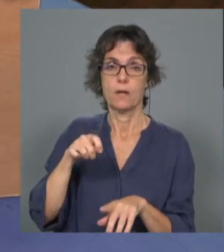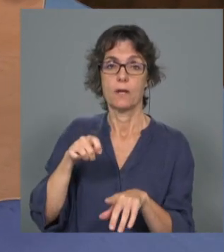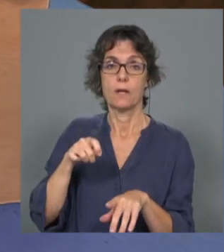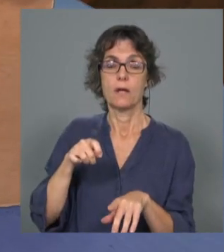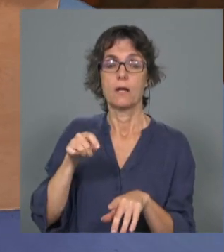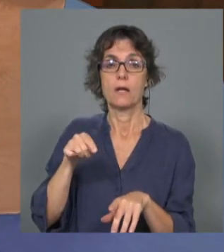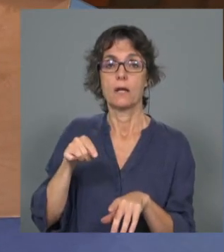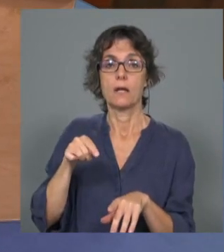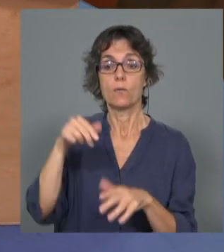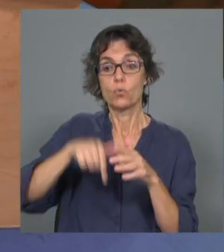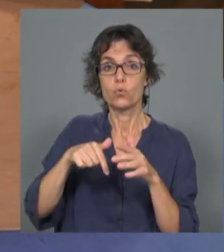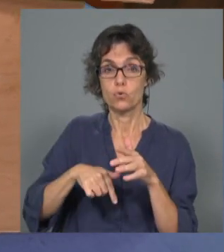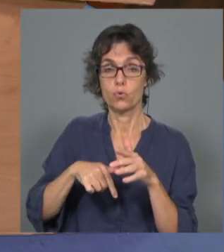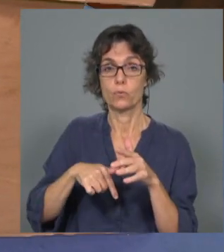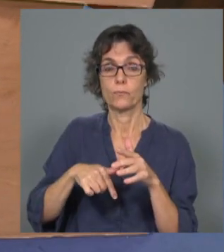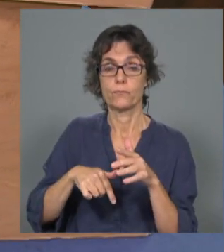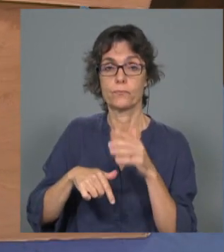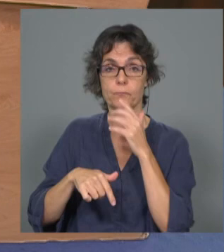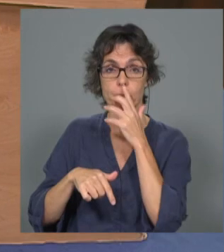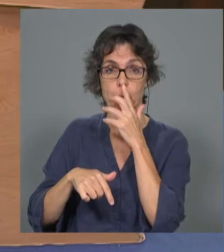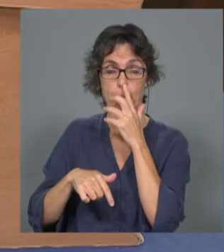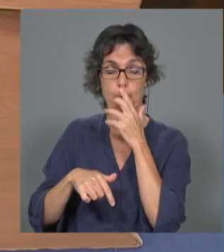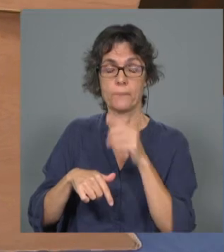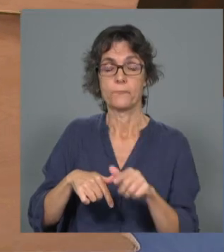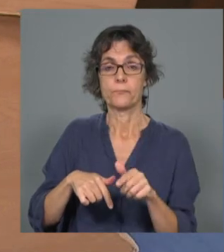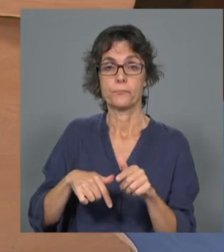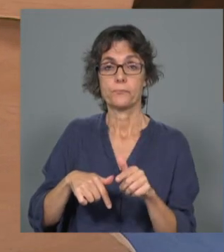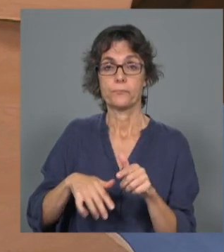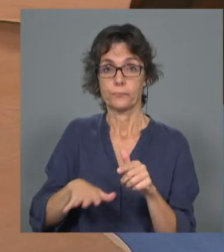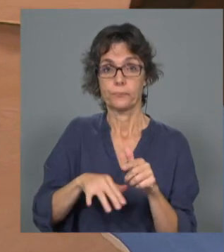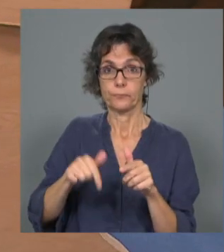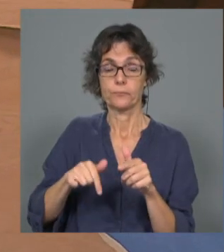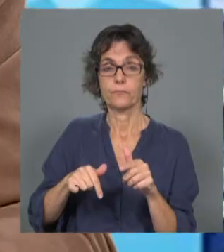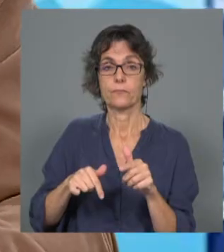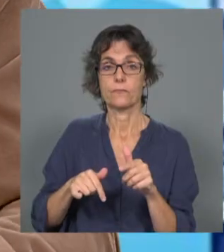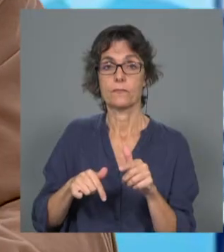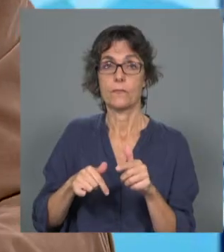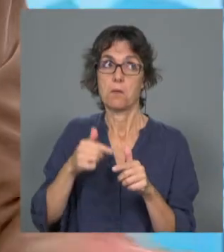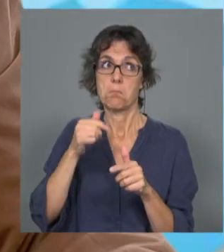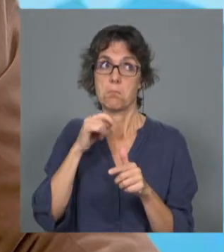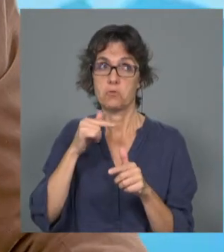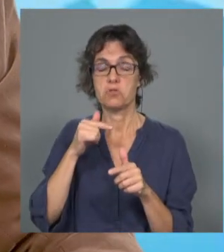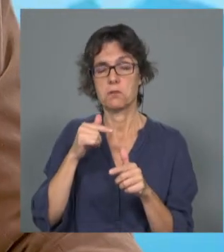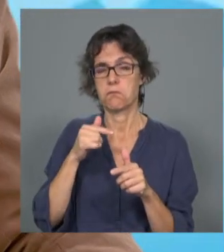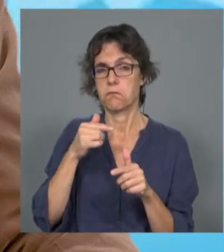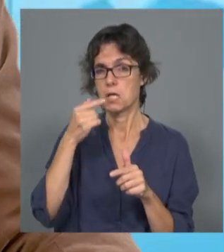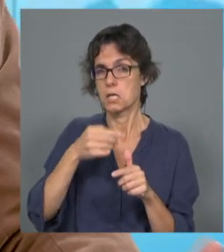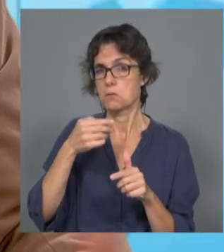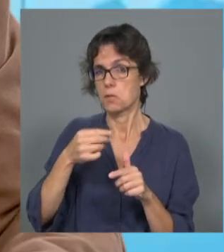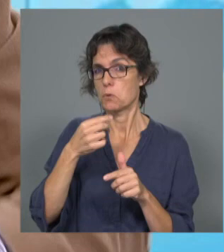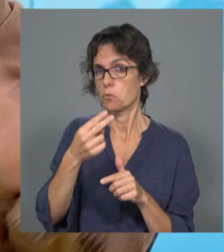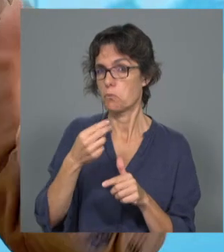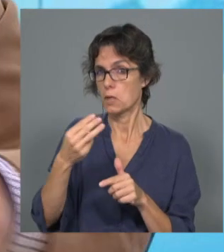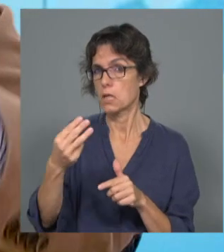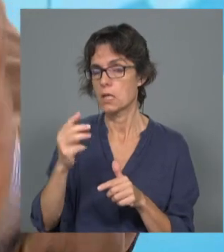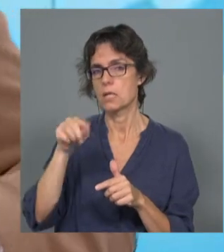Kherson deverá resistir mais, eu diria, ninguém faz previsões absolutas, mas 2-3 semanas e vai cair, porque